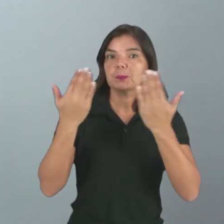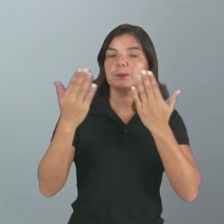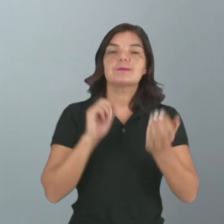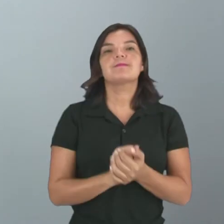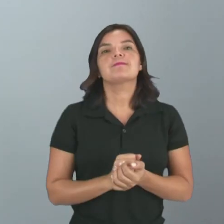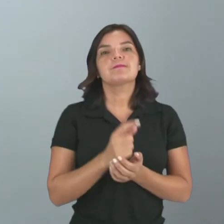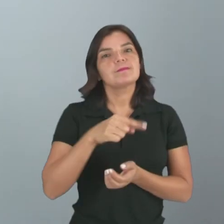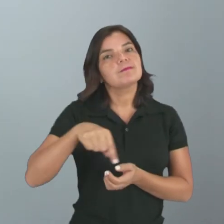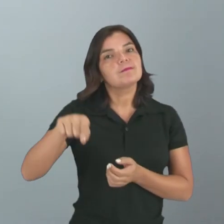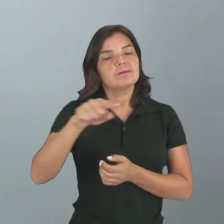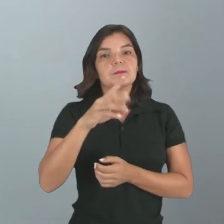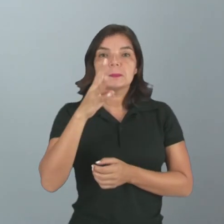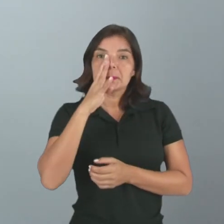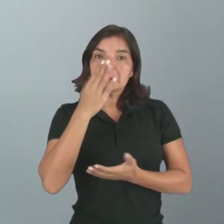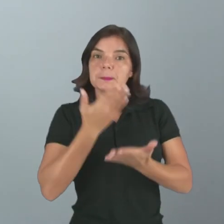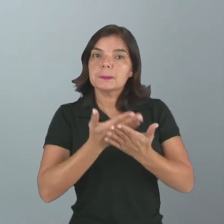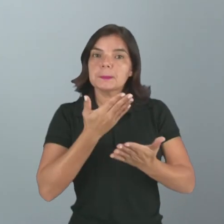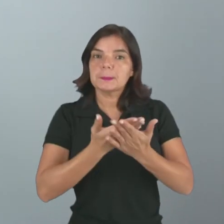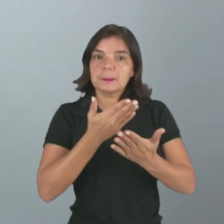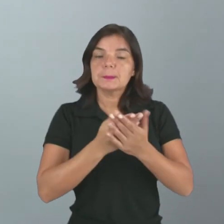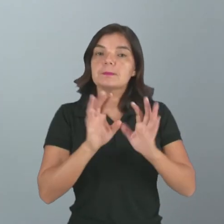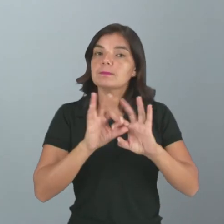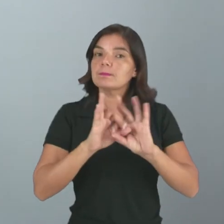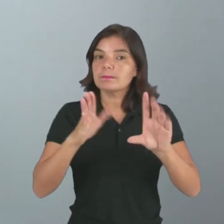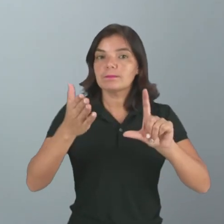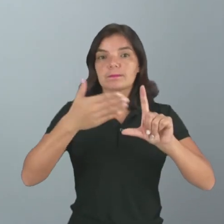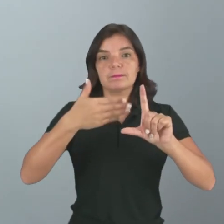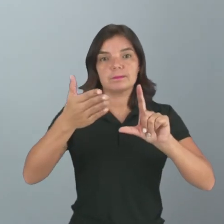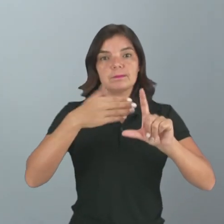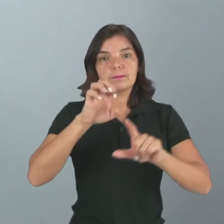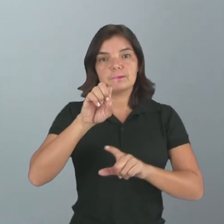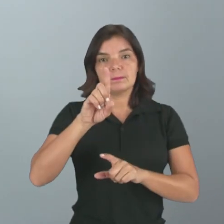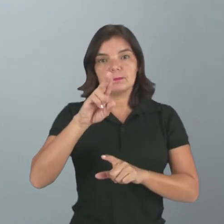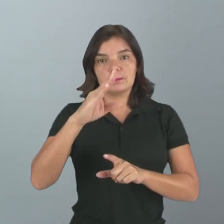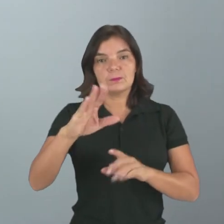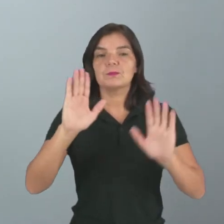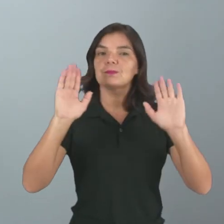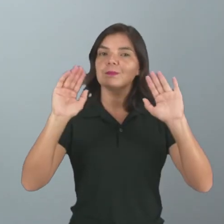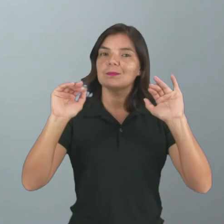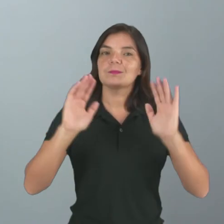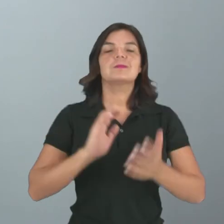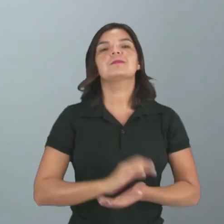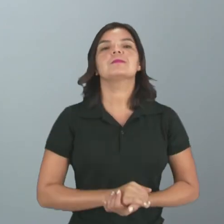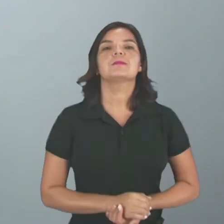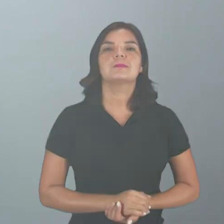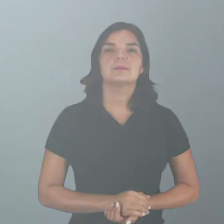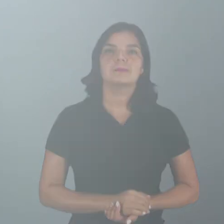Então vocês podem assistir essa aula, que vai estar disponível lá na plataforma Eduque, e até a próxima aula.